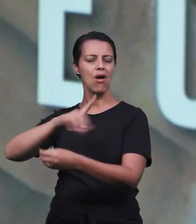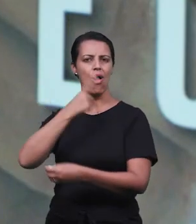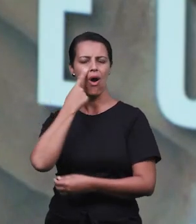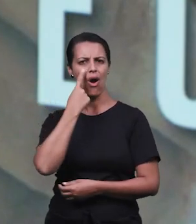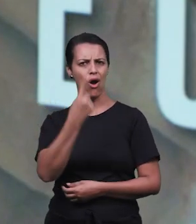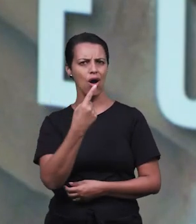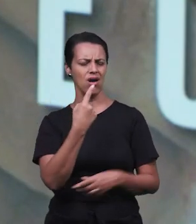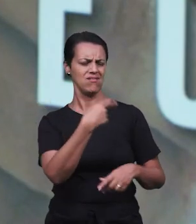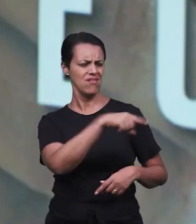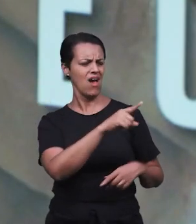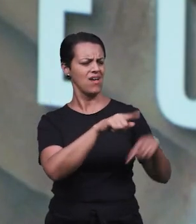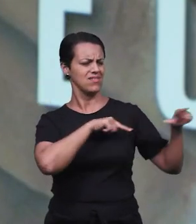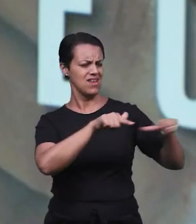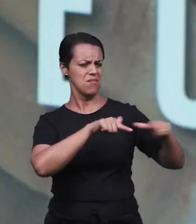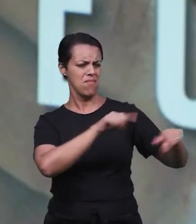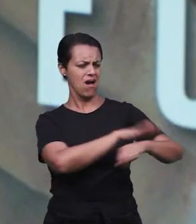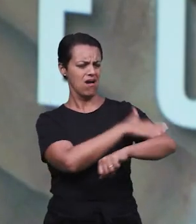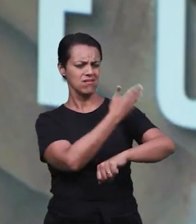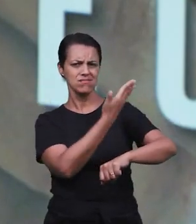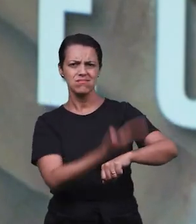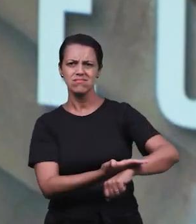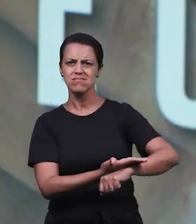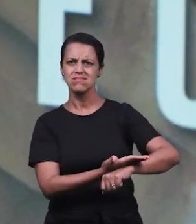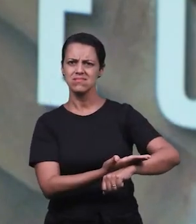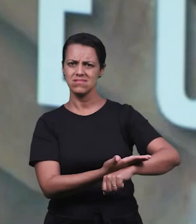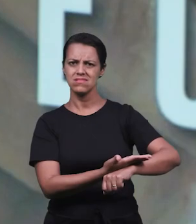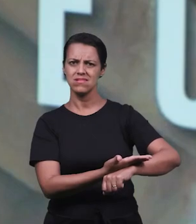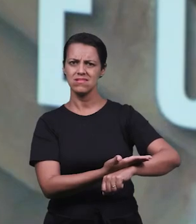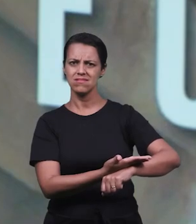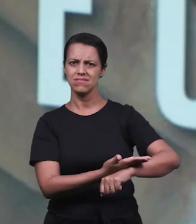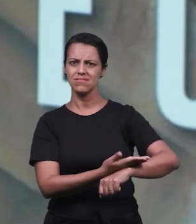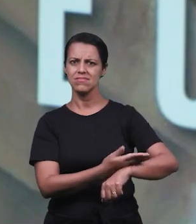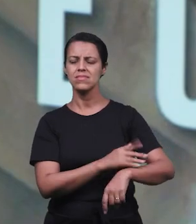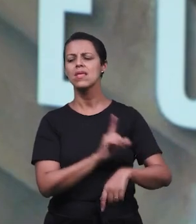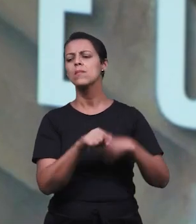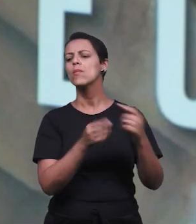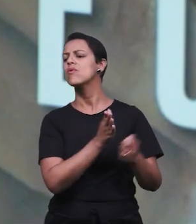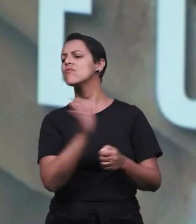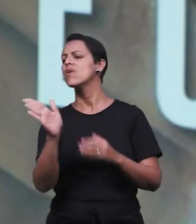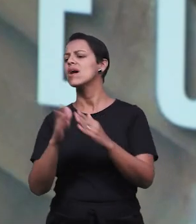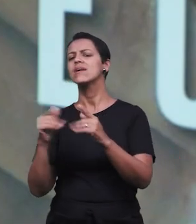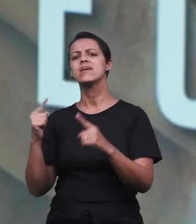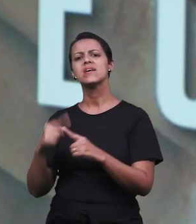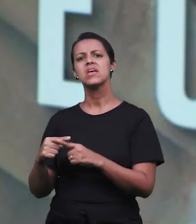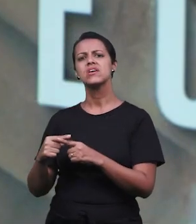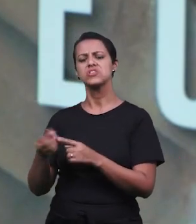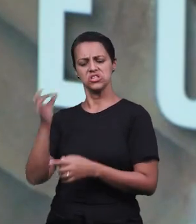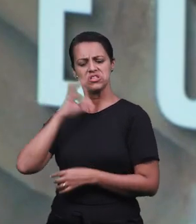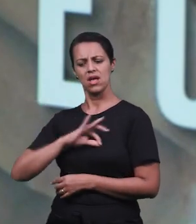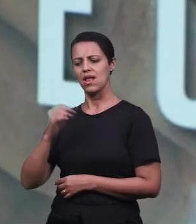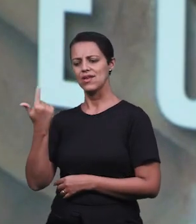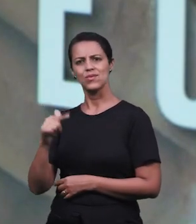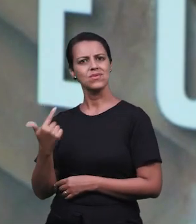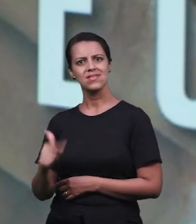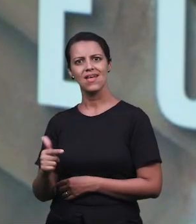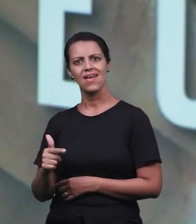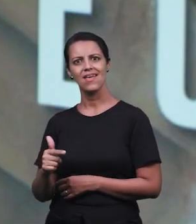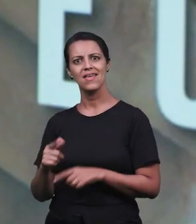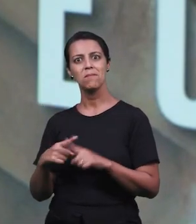inteiro, não recebe, dá o seu tempo e ainda é dizimista.